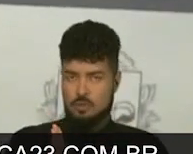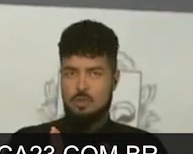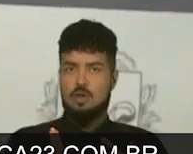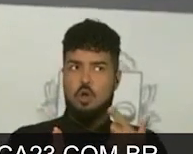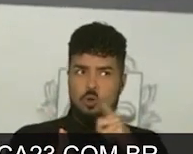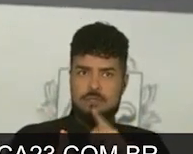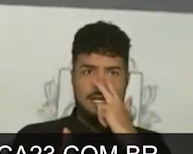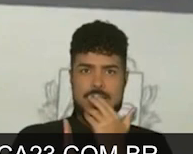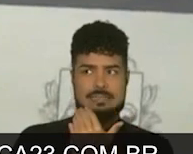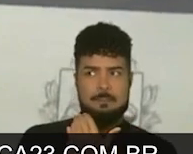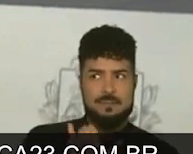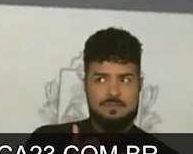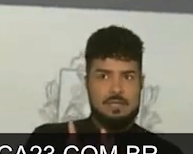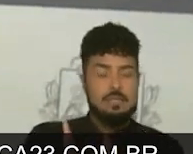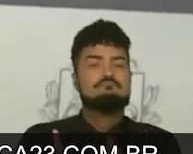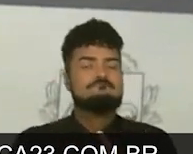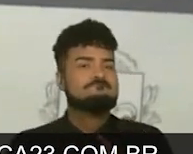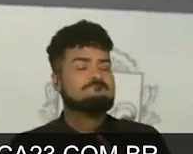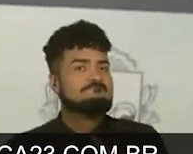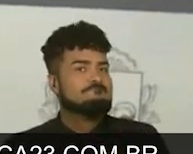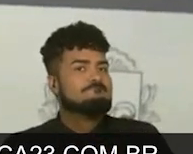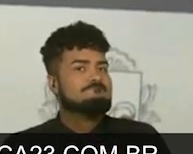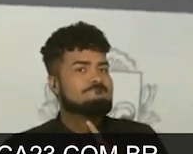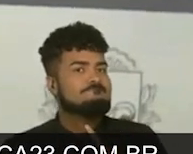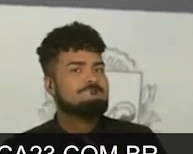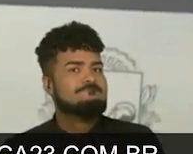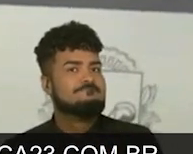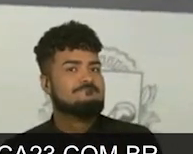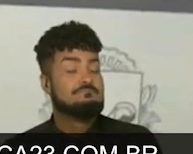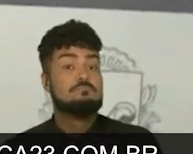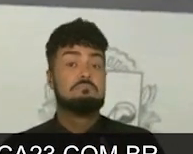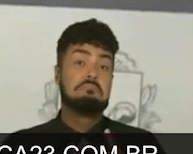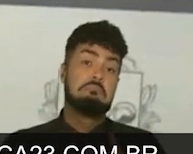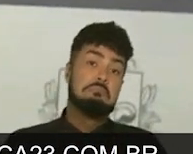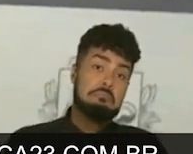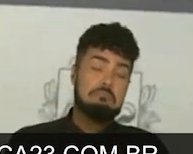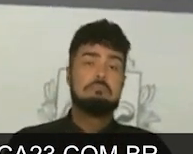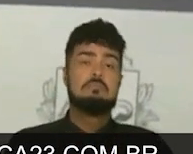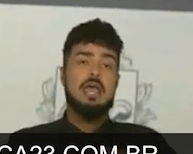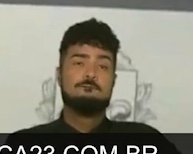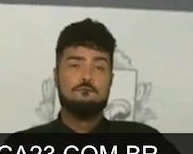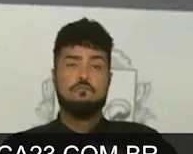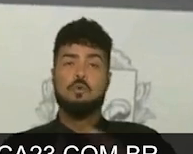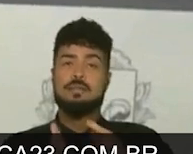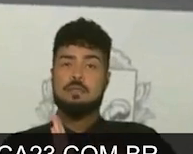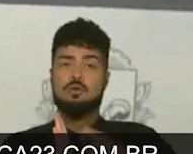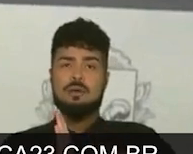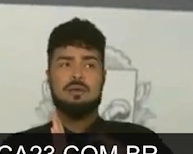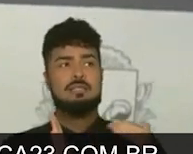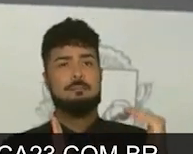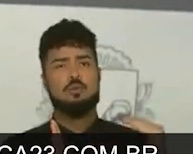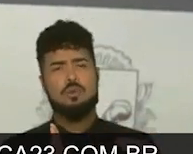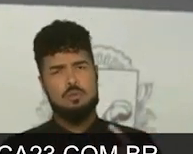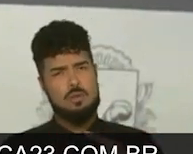E também seria desejável que a gente tivesse uma reforma tributária que reduzisse a nossa carga tributária, que é